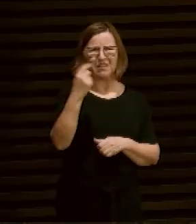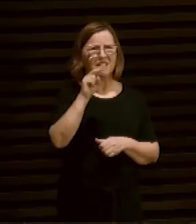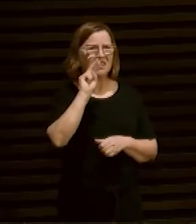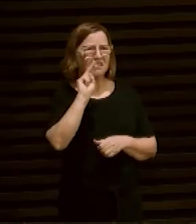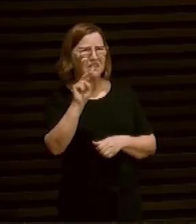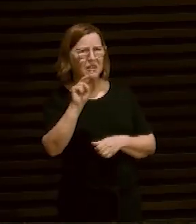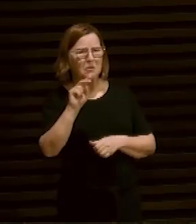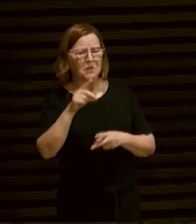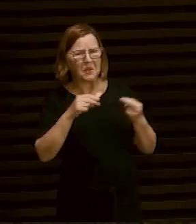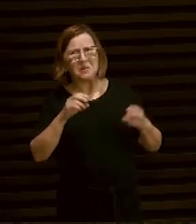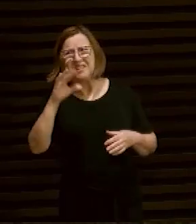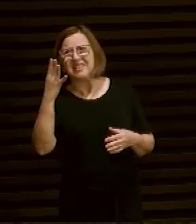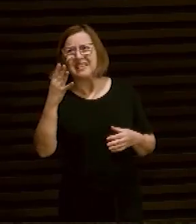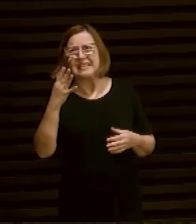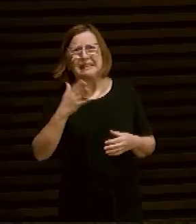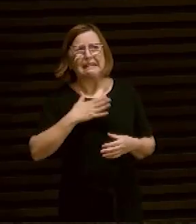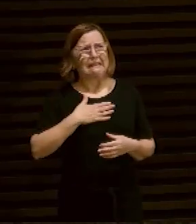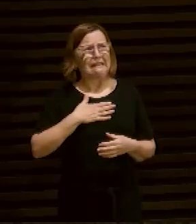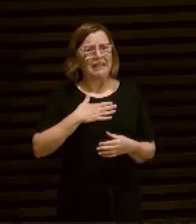você diz assim: meu Deus,